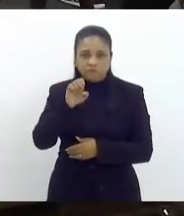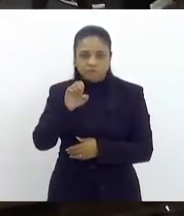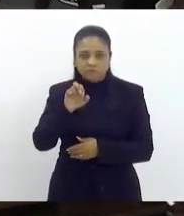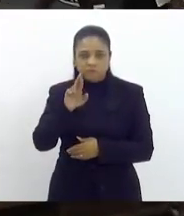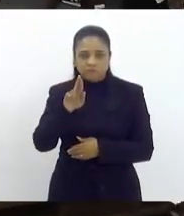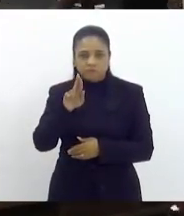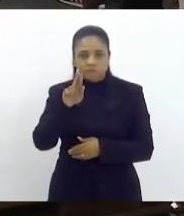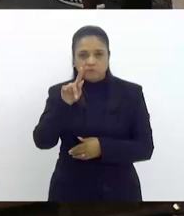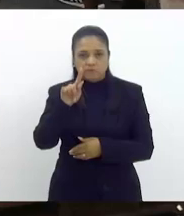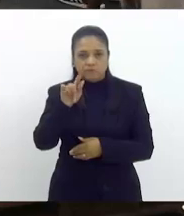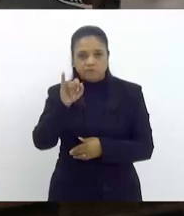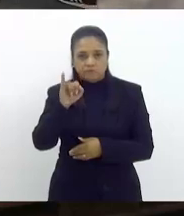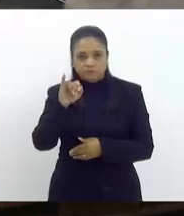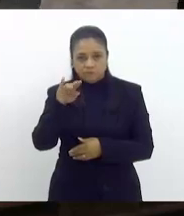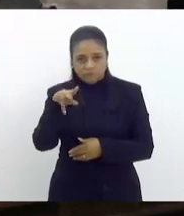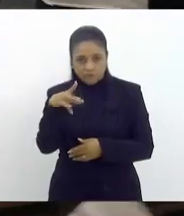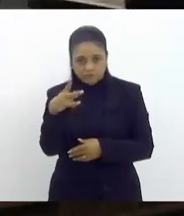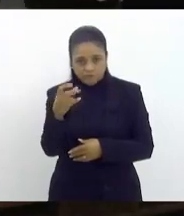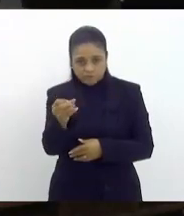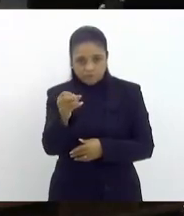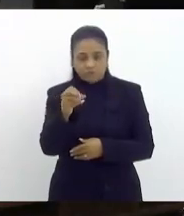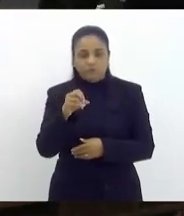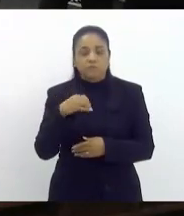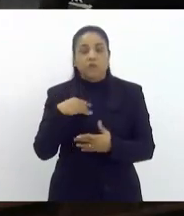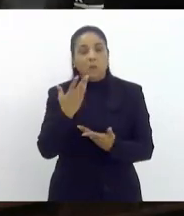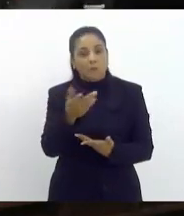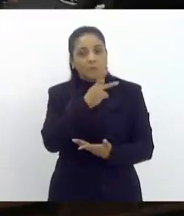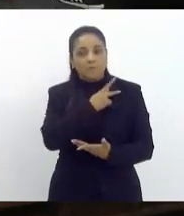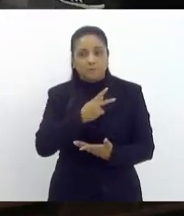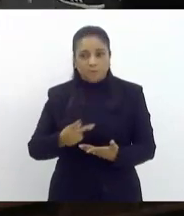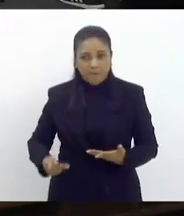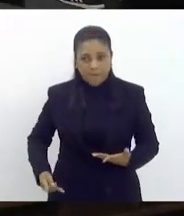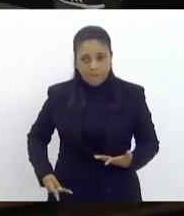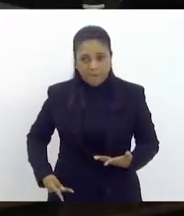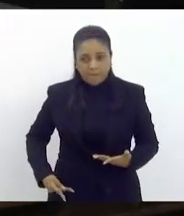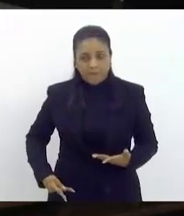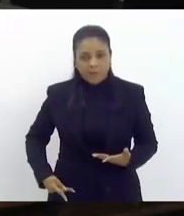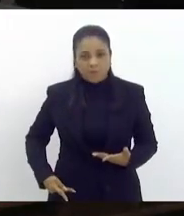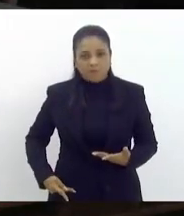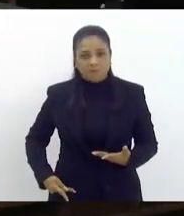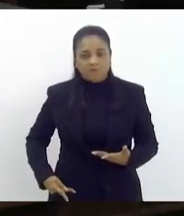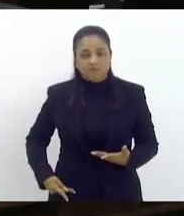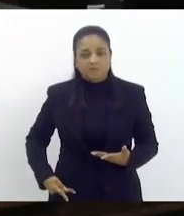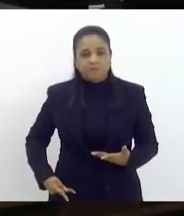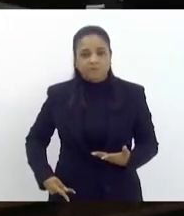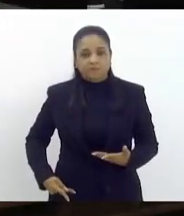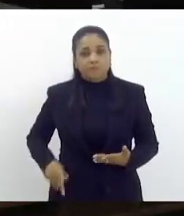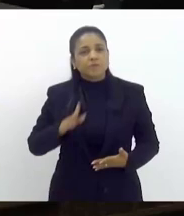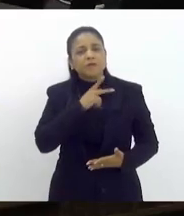presidente após o senhor presidente